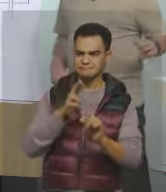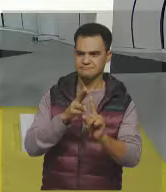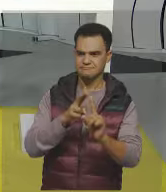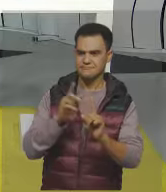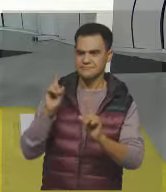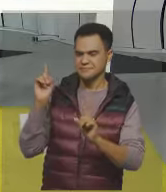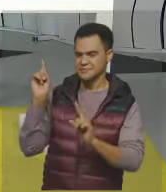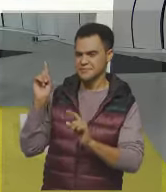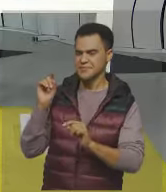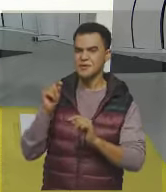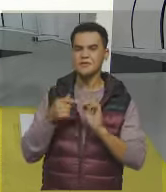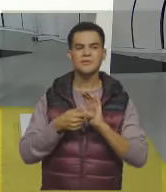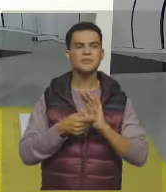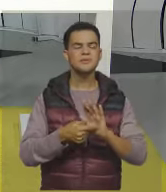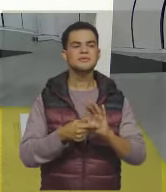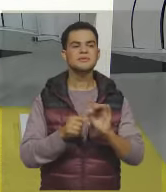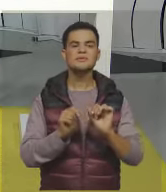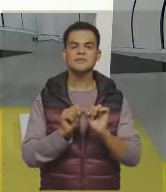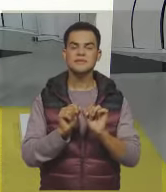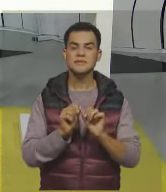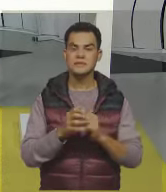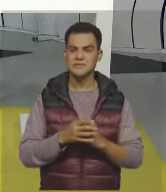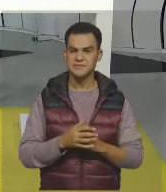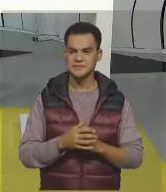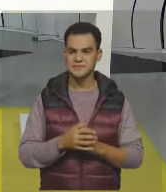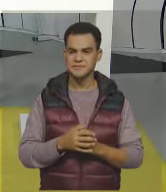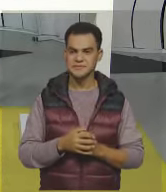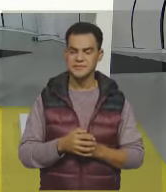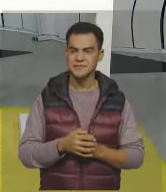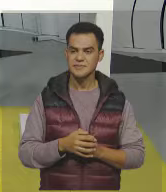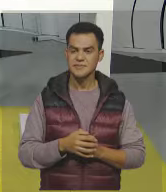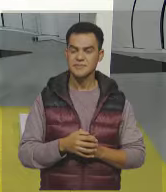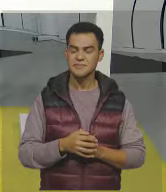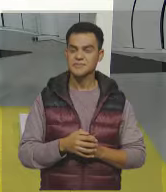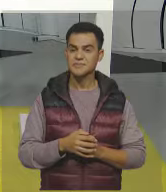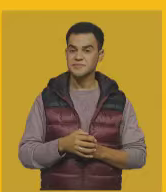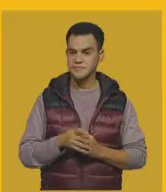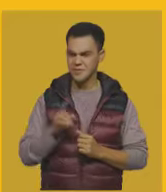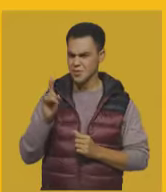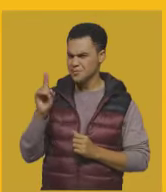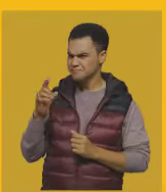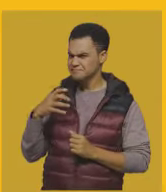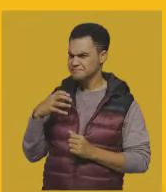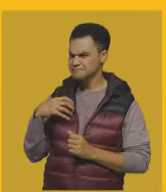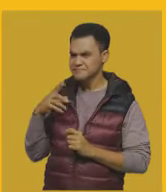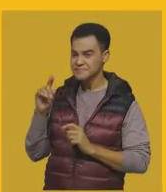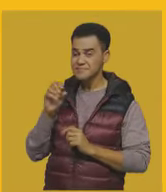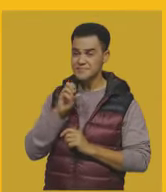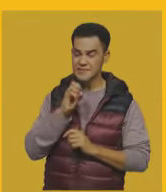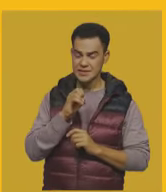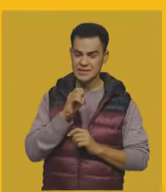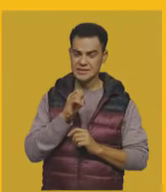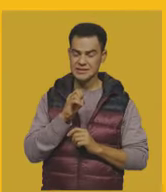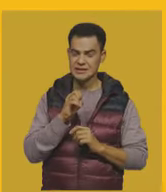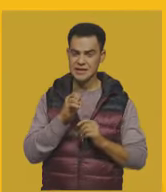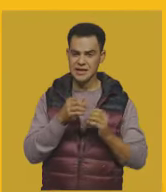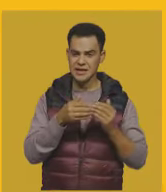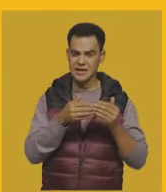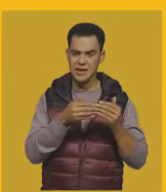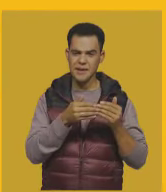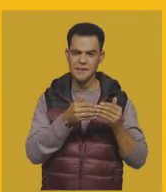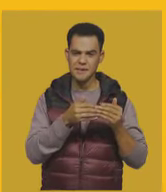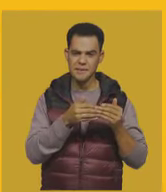fazer. Quando a chave está aberta, ou seja, está desse jeito o meu circuito, o amperímetro registra